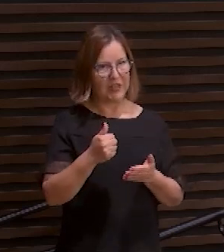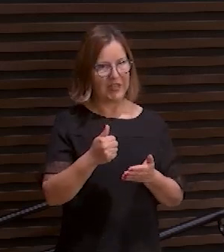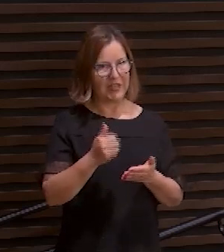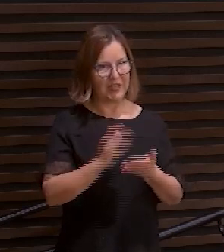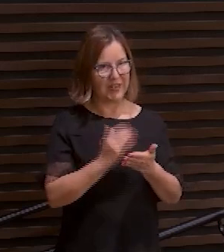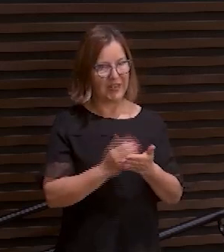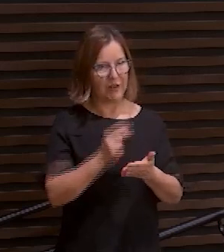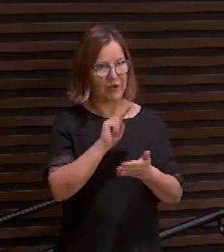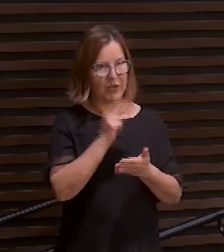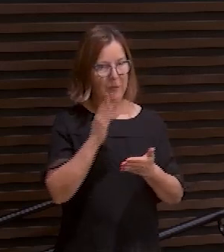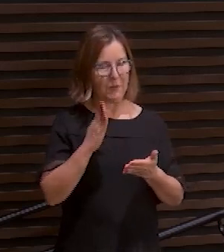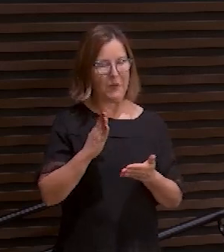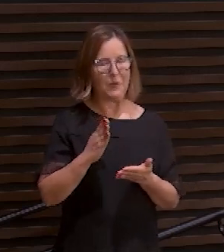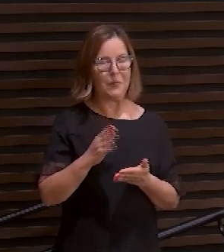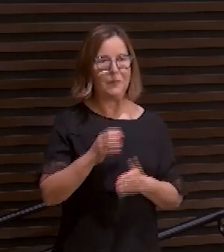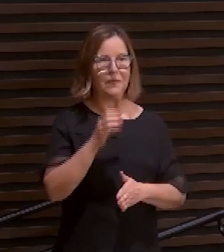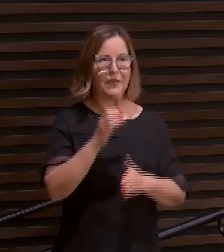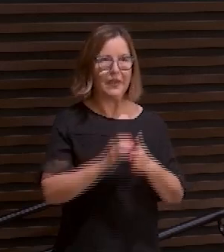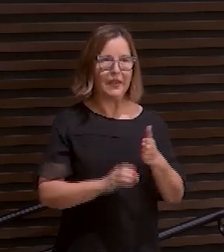capítulo